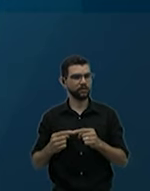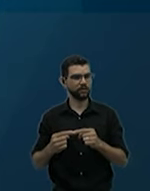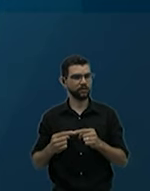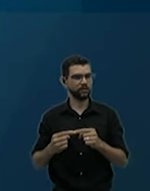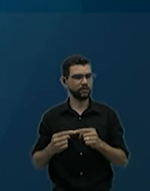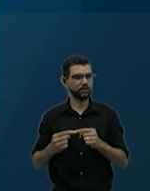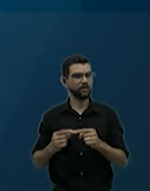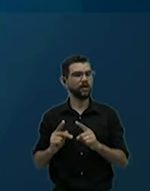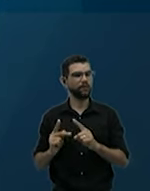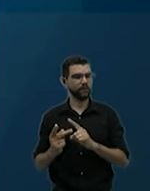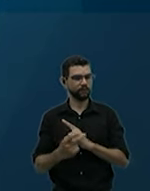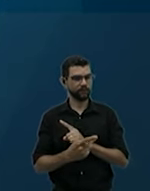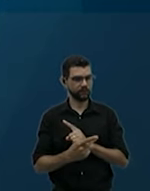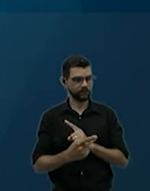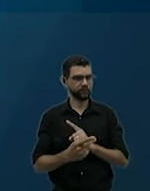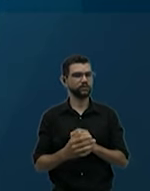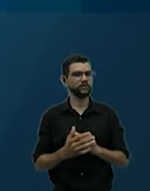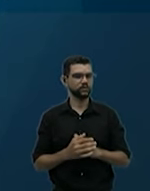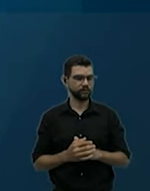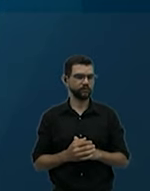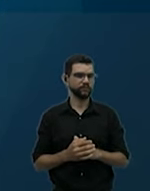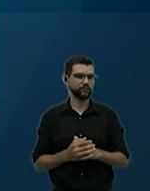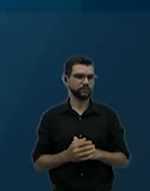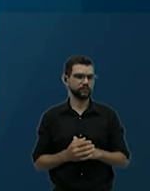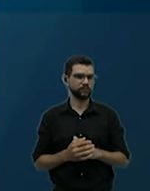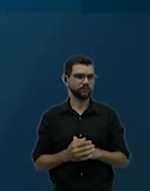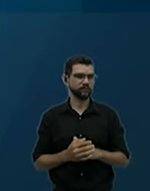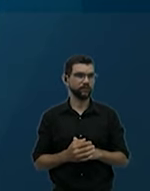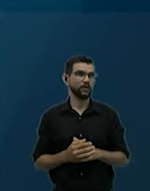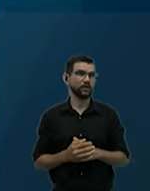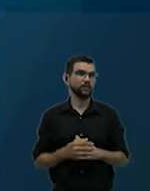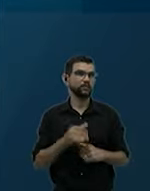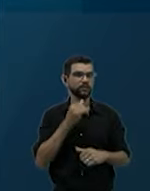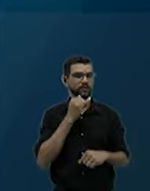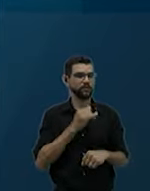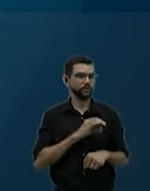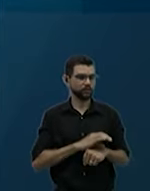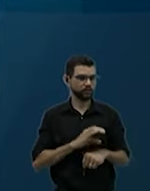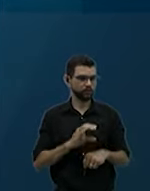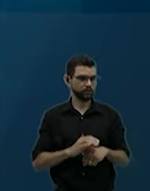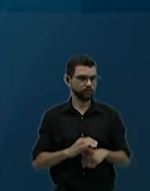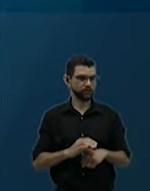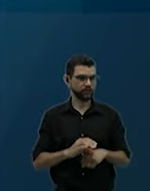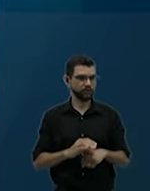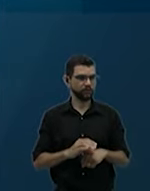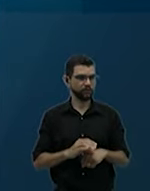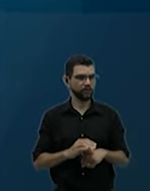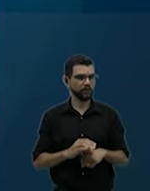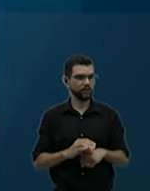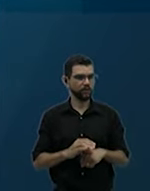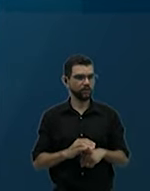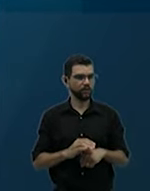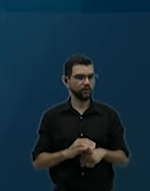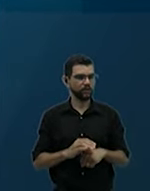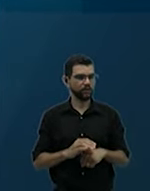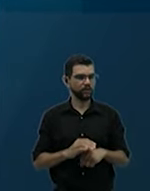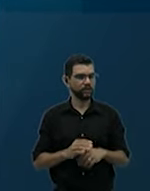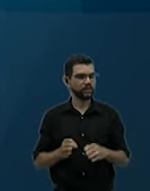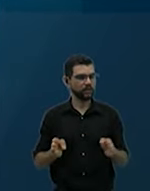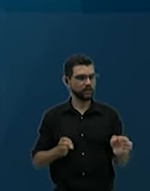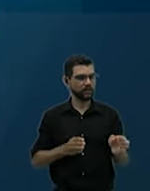19 ou 18 da época, sobre o assunto. É um estudioso sobre o assunto. e ele indica